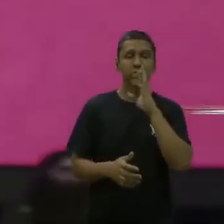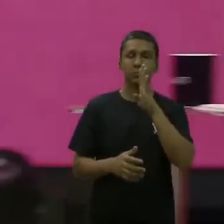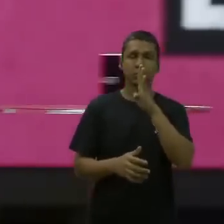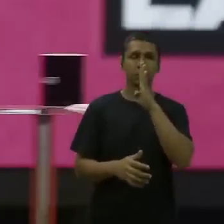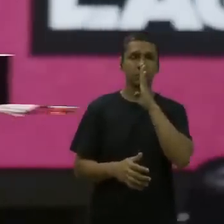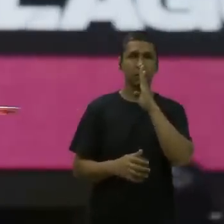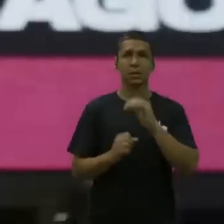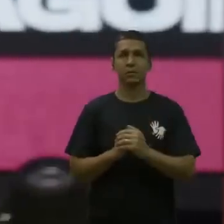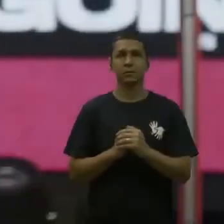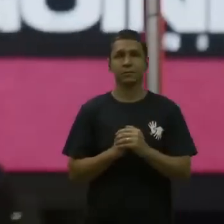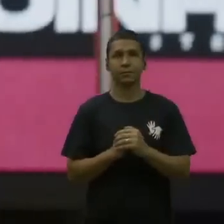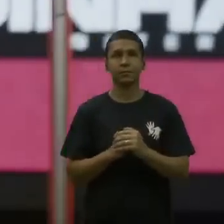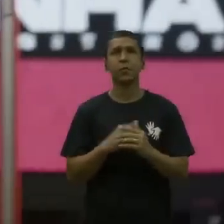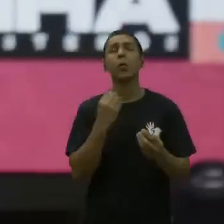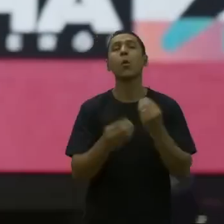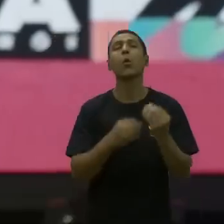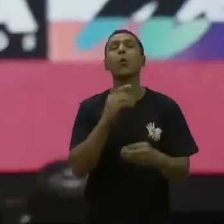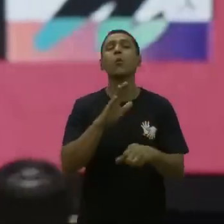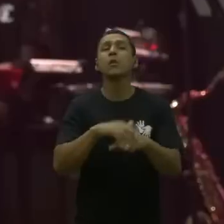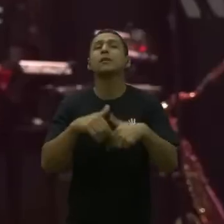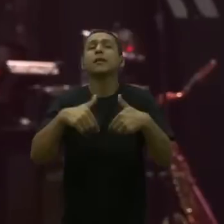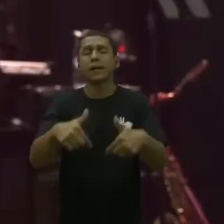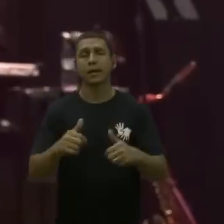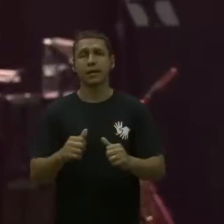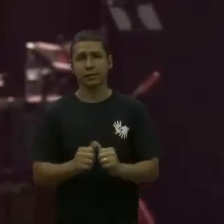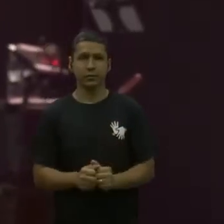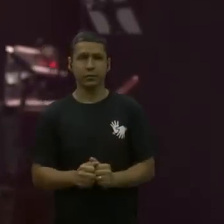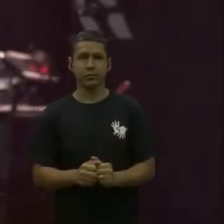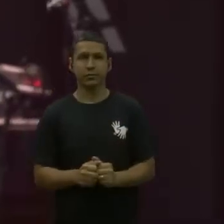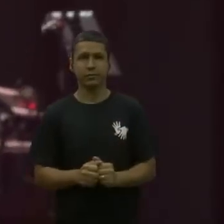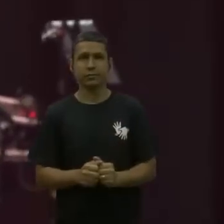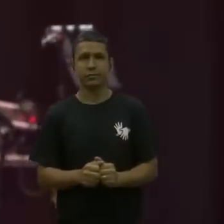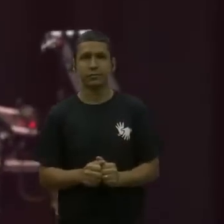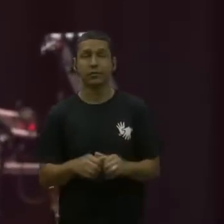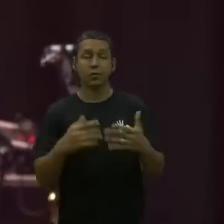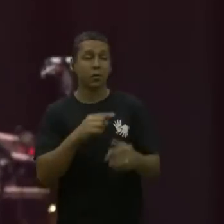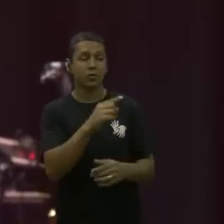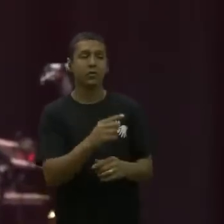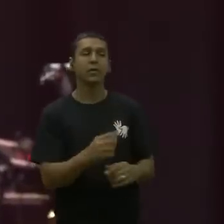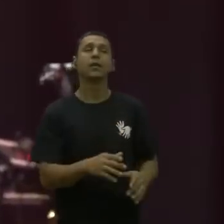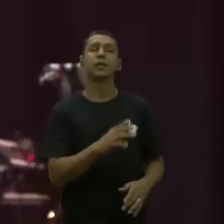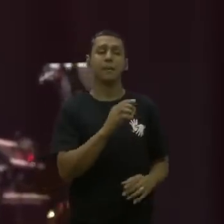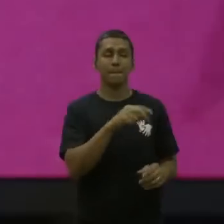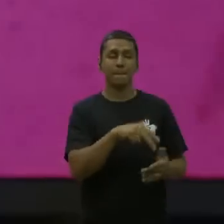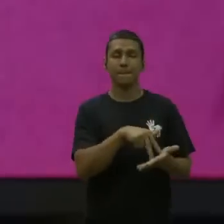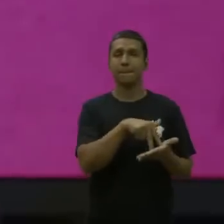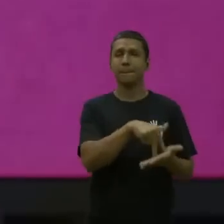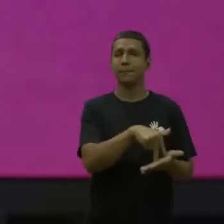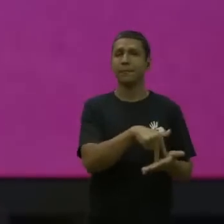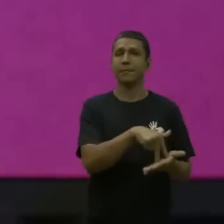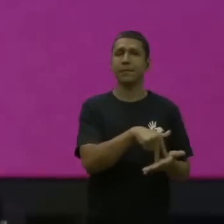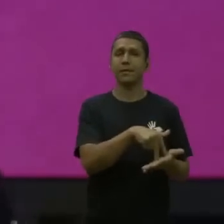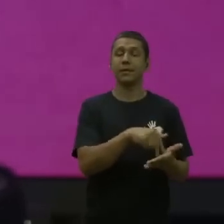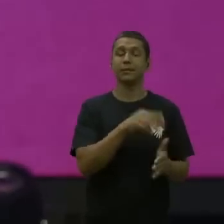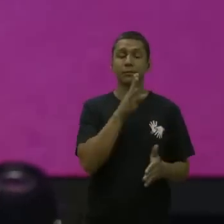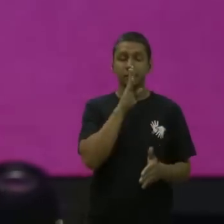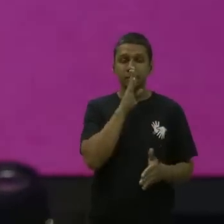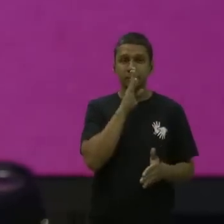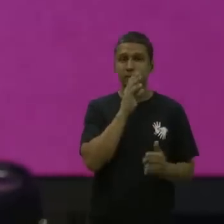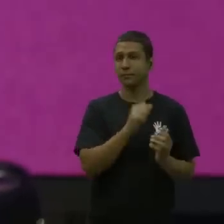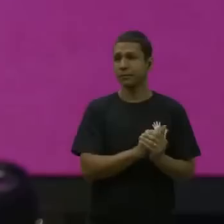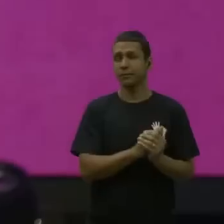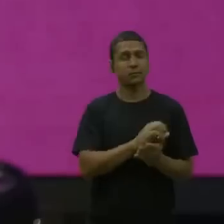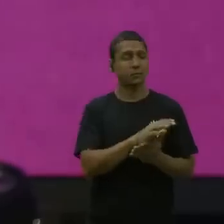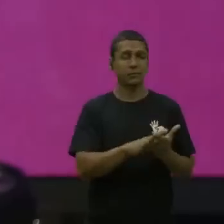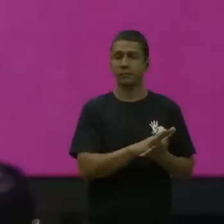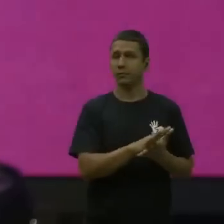se comporta quando ele não se move no tempo que a gente queria que ele se movesse? Ela está indo e